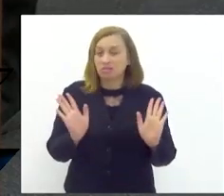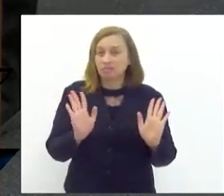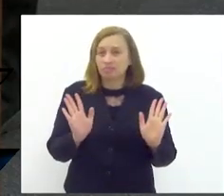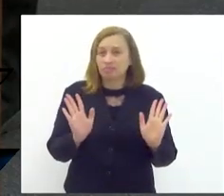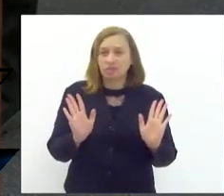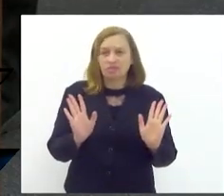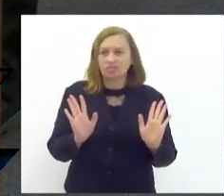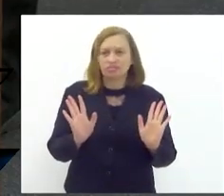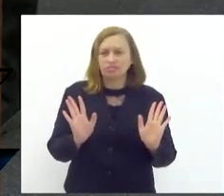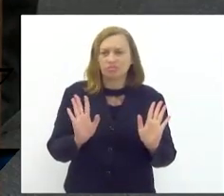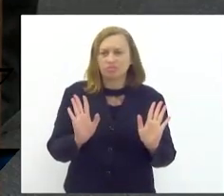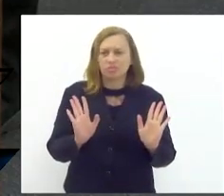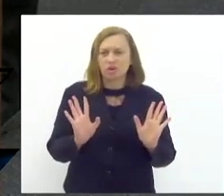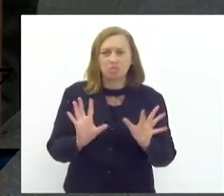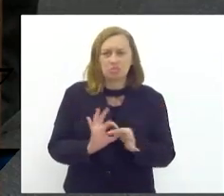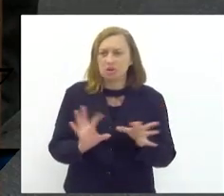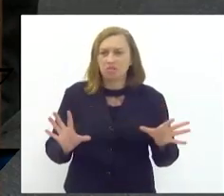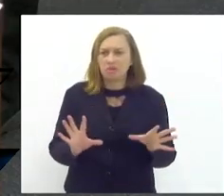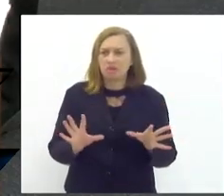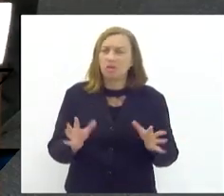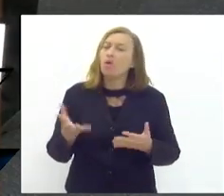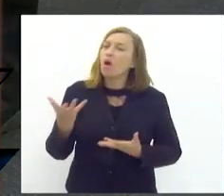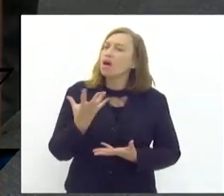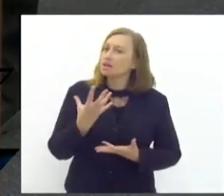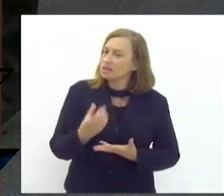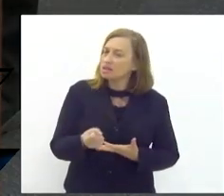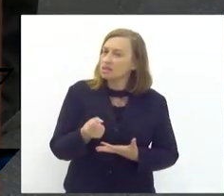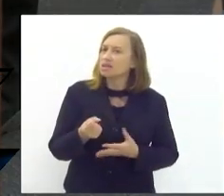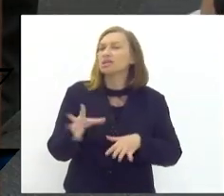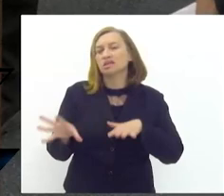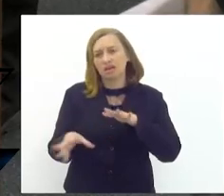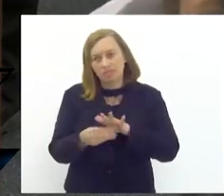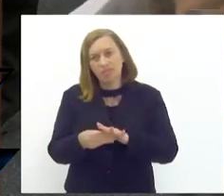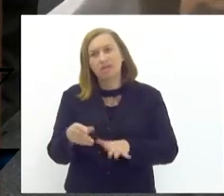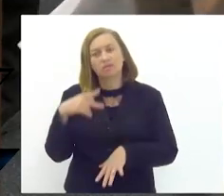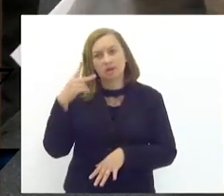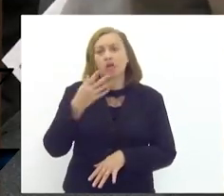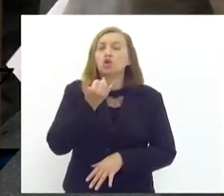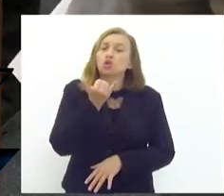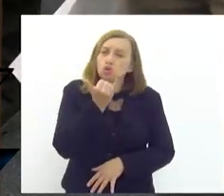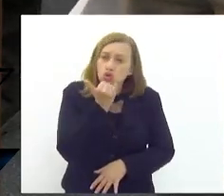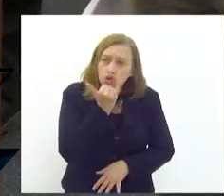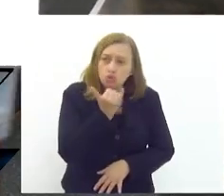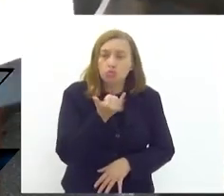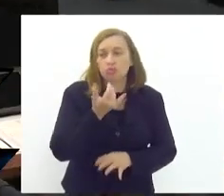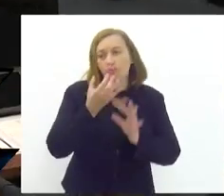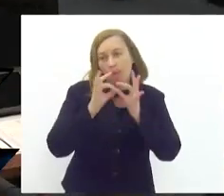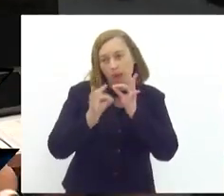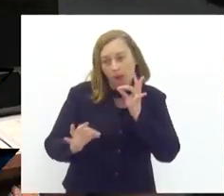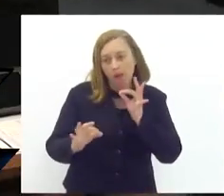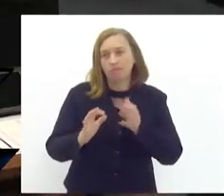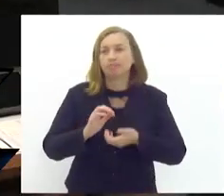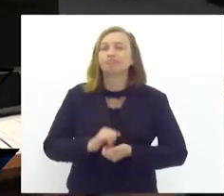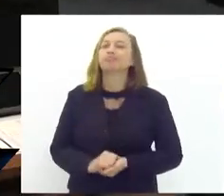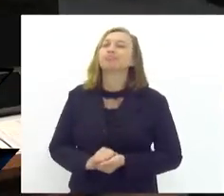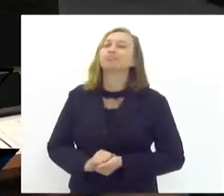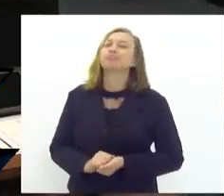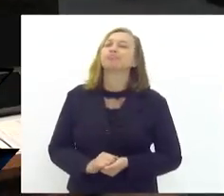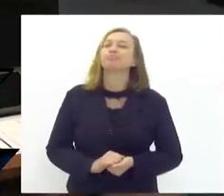né a o aceite dessa emenda parlamentar Desculpe se di